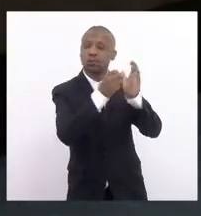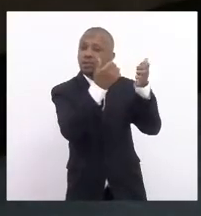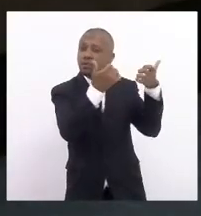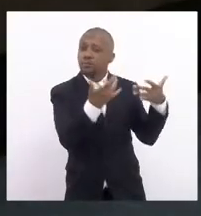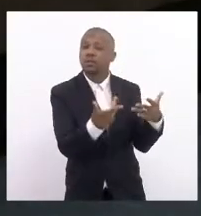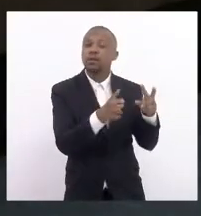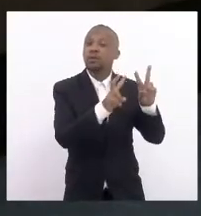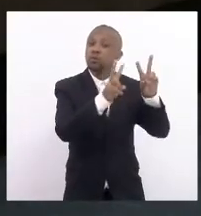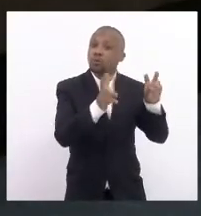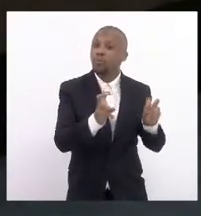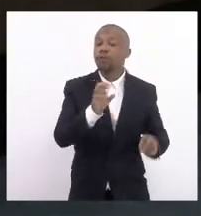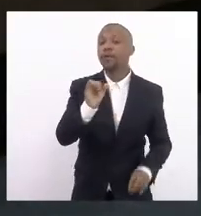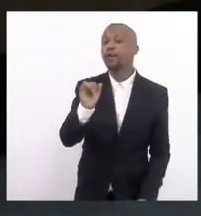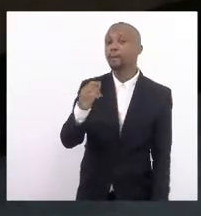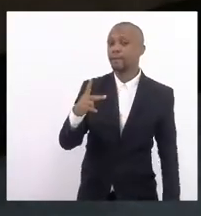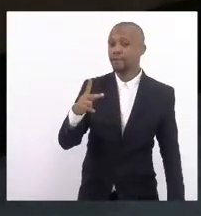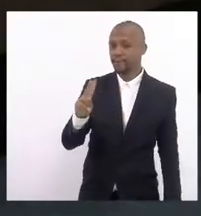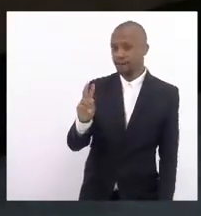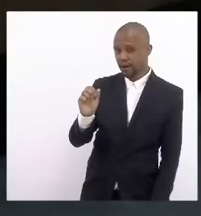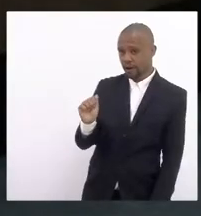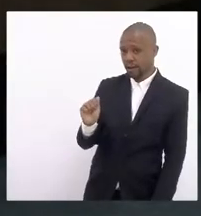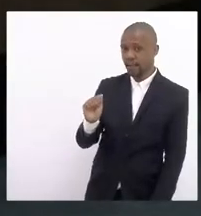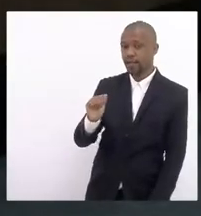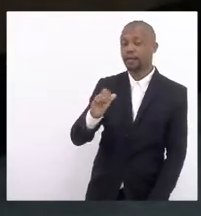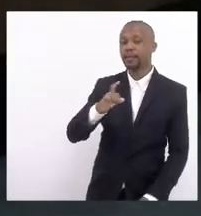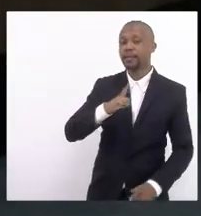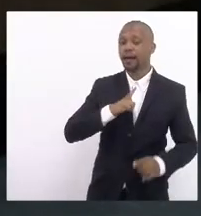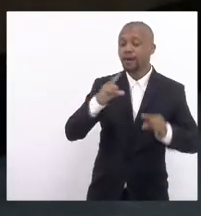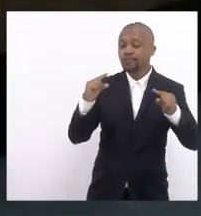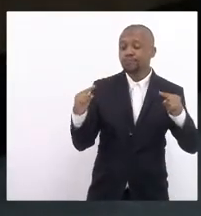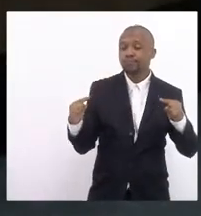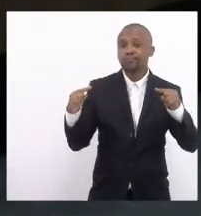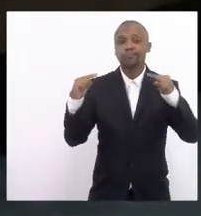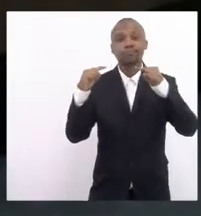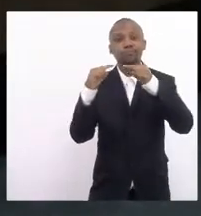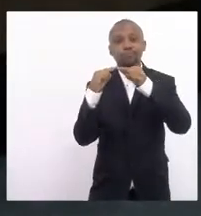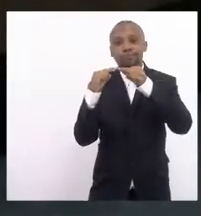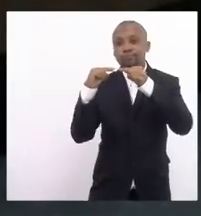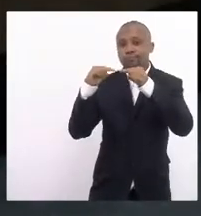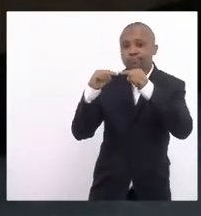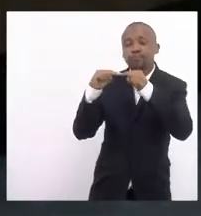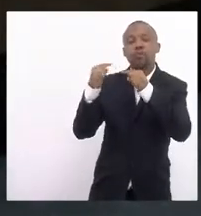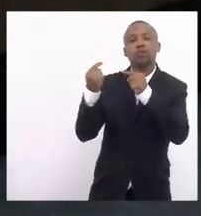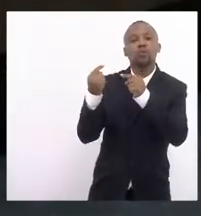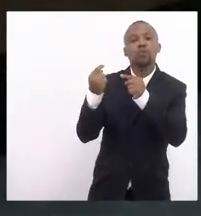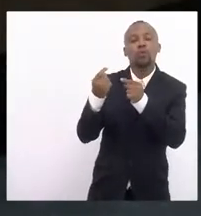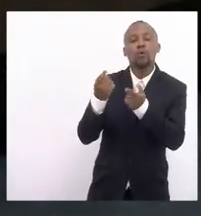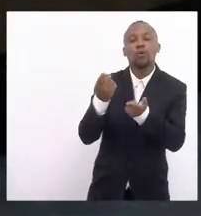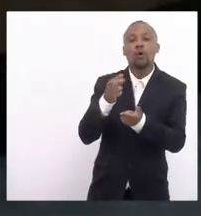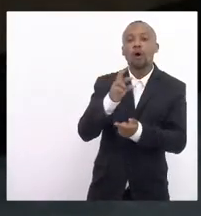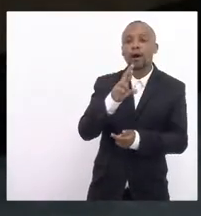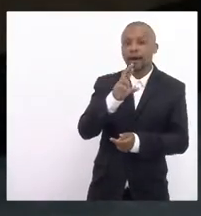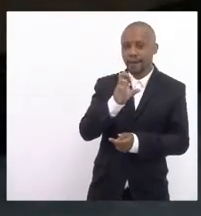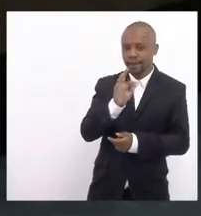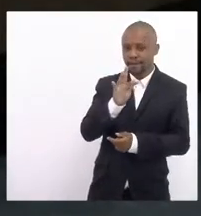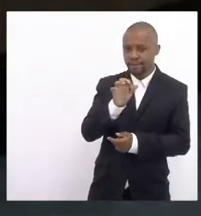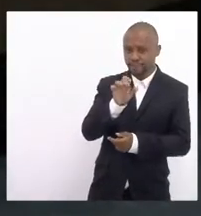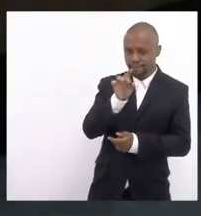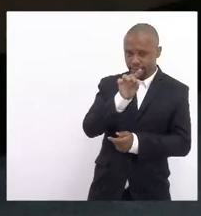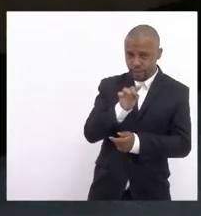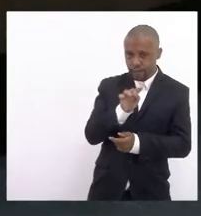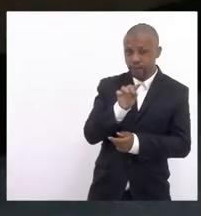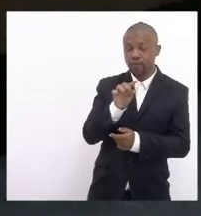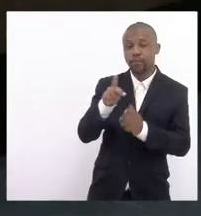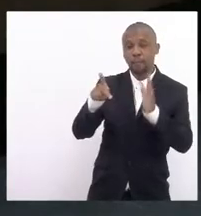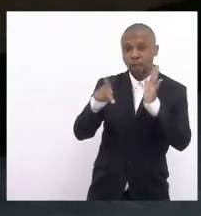IPVA que está coincidente com o refis do IPVA. Já tem um refis